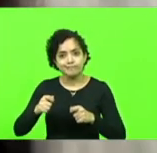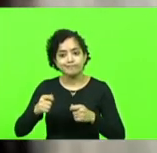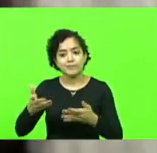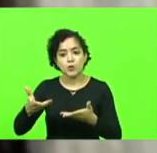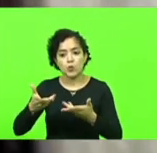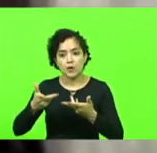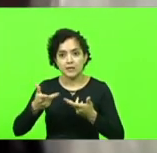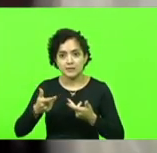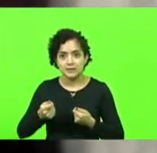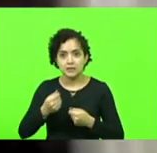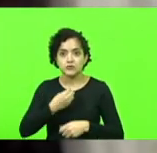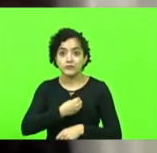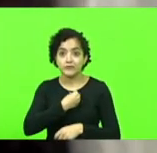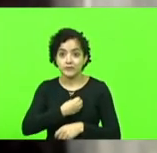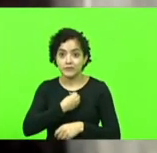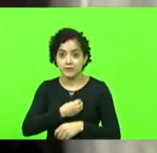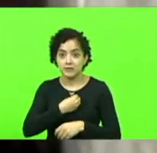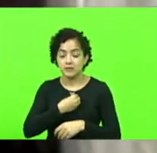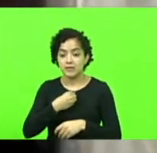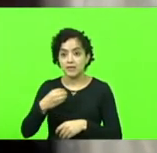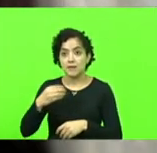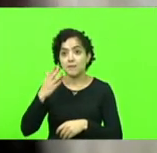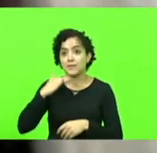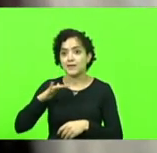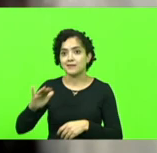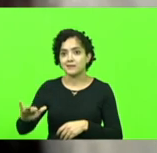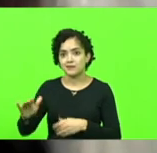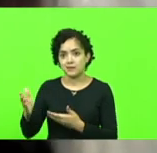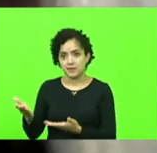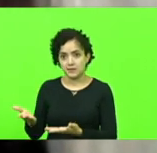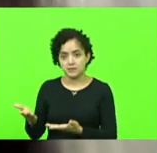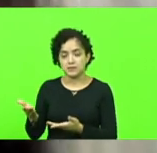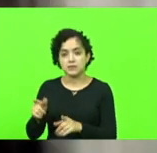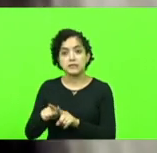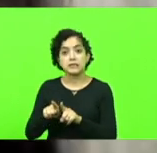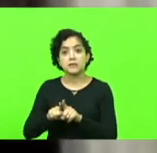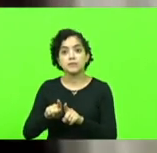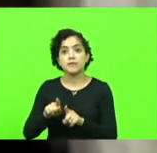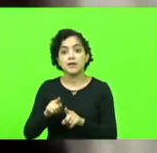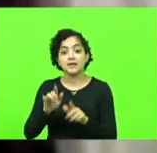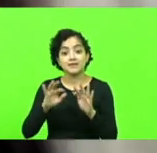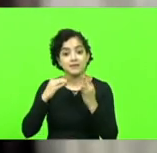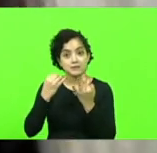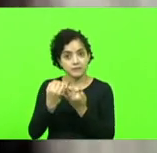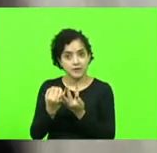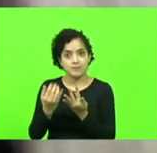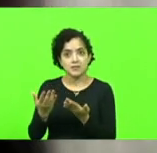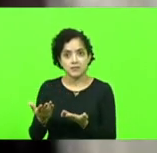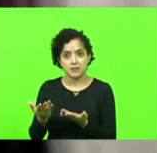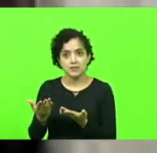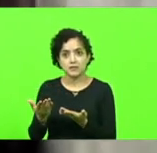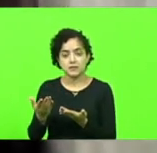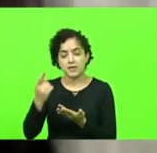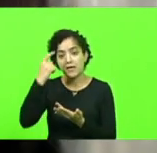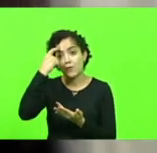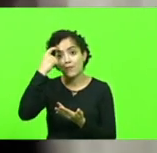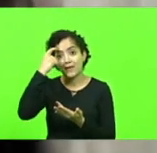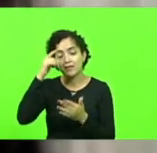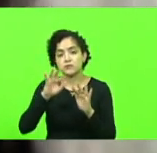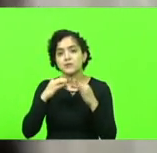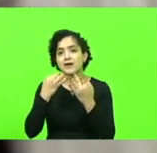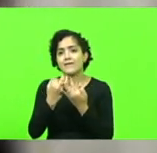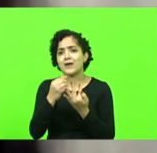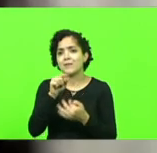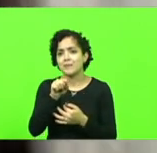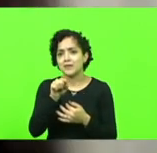de vida para essa criança e para a qualidade de vida dessas famílias. Eu penso muito na família, porque a